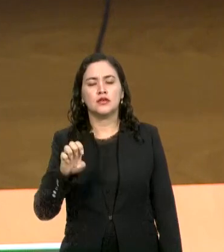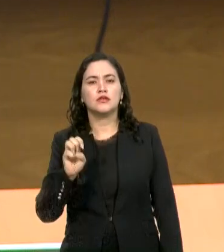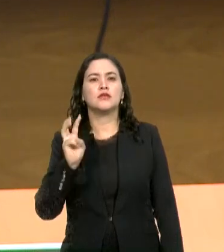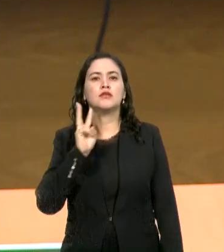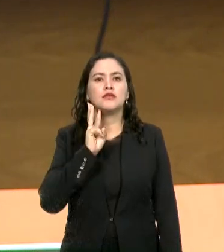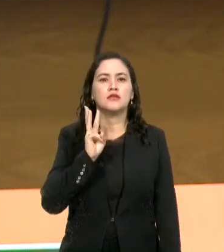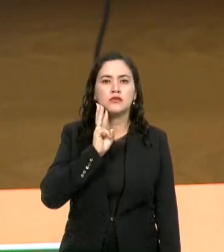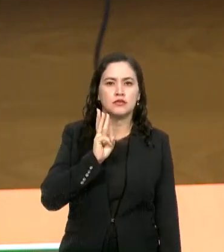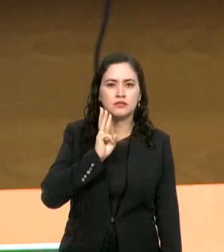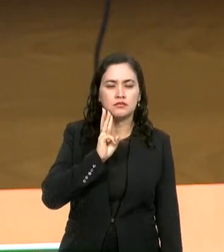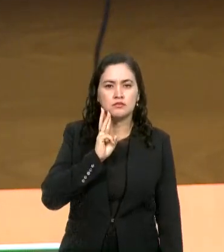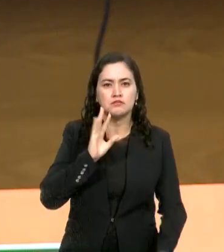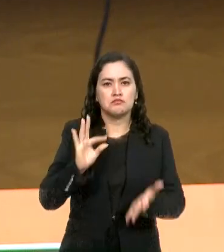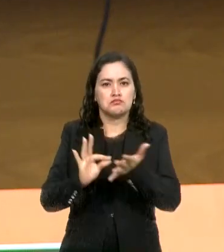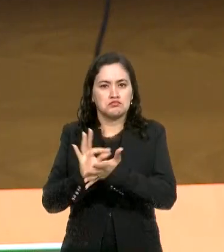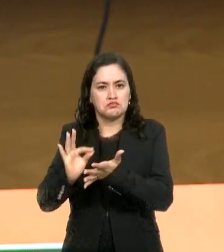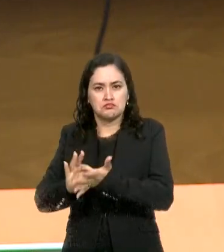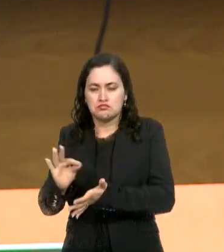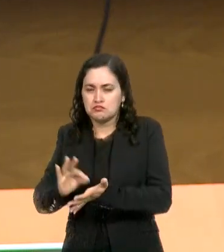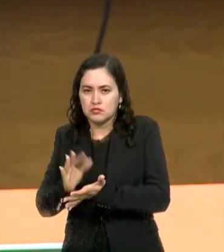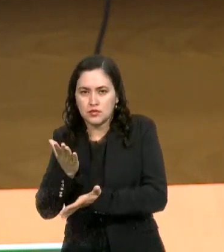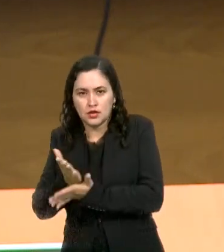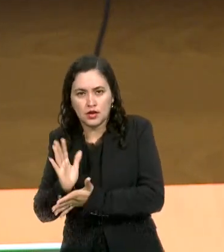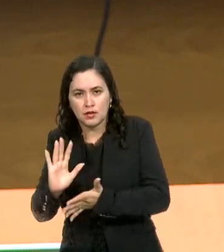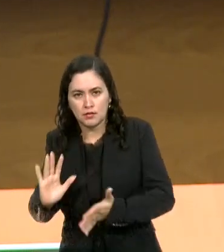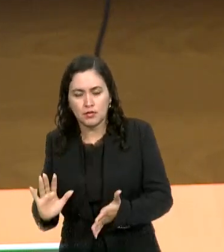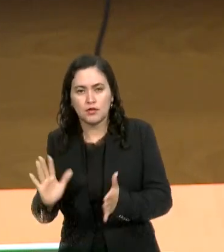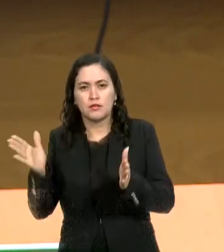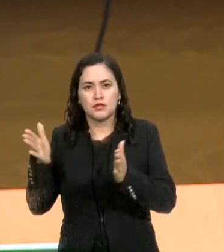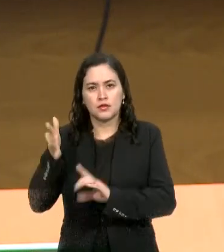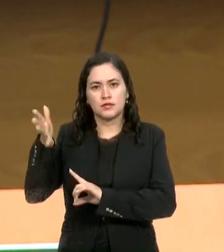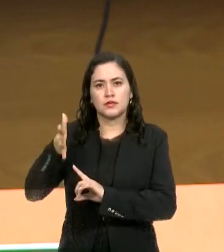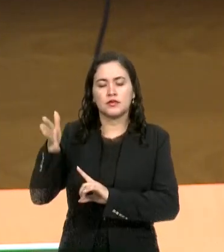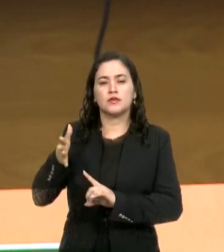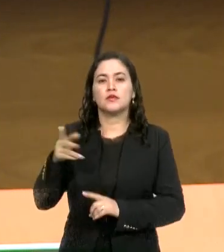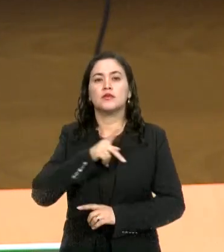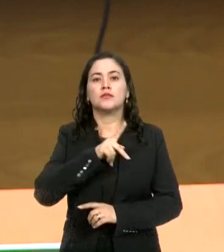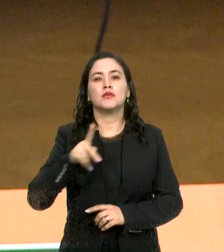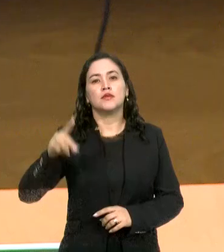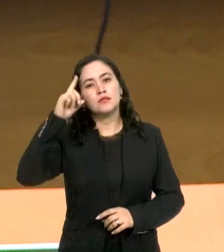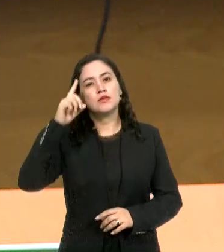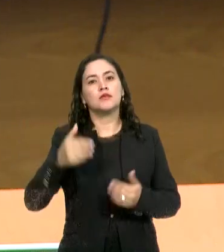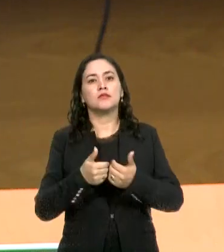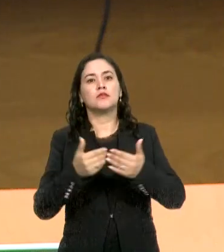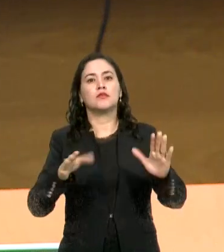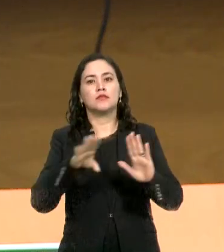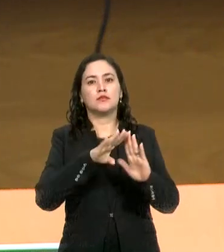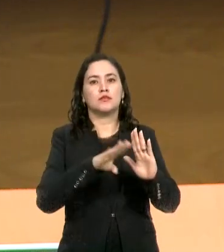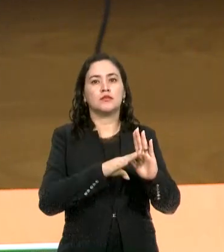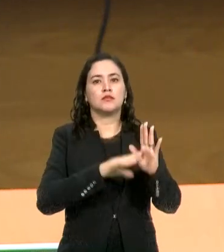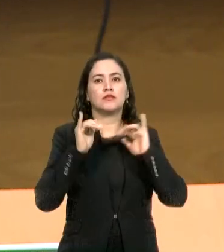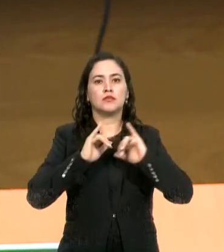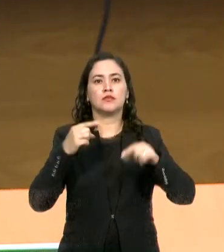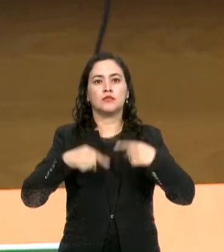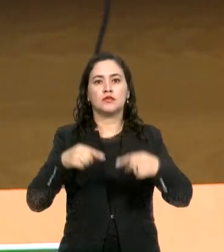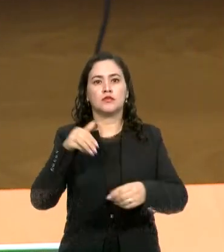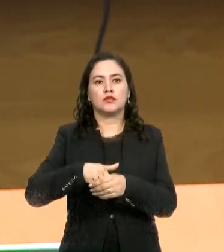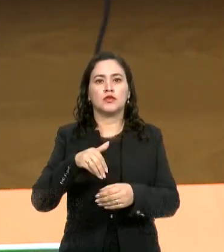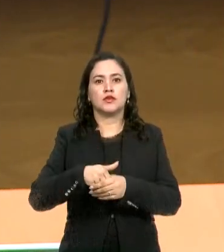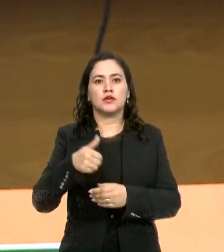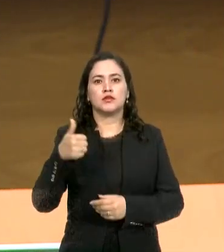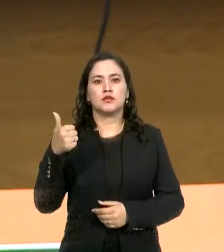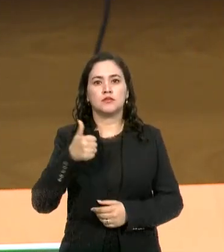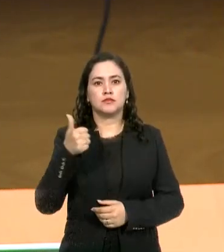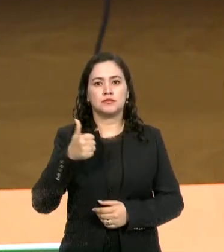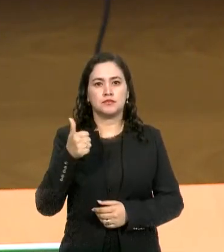declarou aberta a ordem do dia, anunciando a discussão e votação em segundo turno. Regime de prioridade do projeto de lei 361, de autoria do